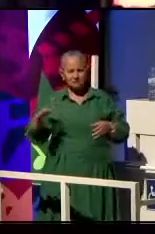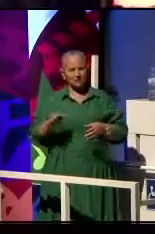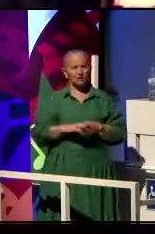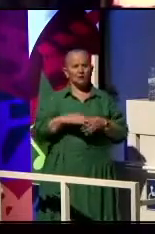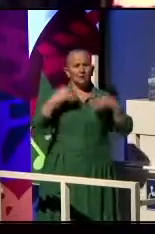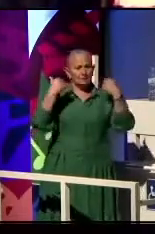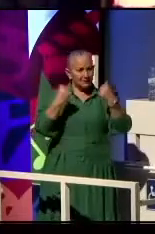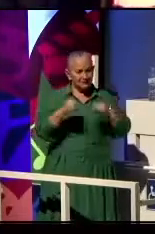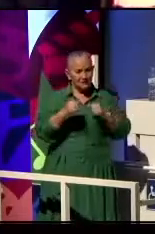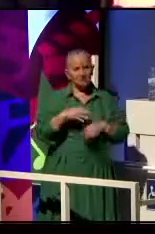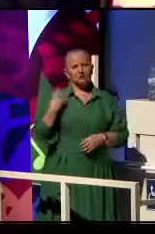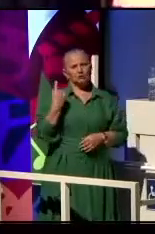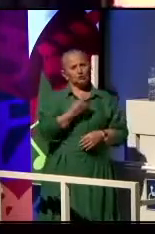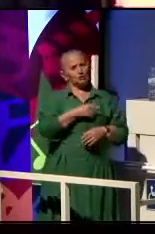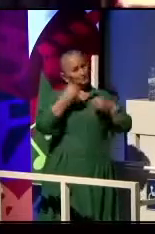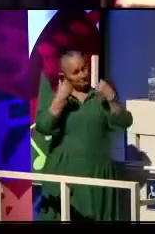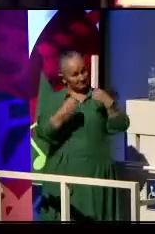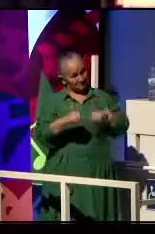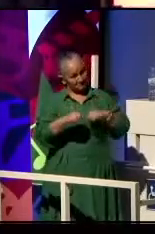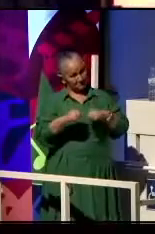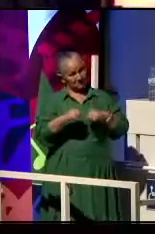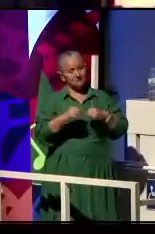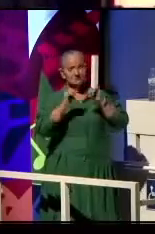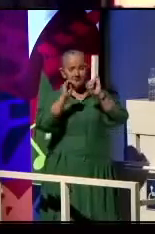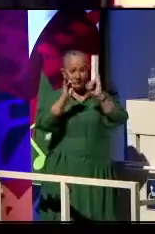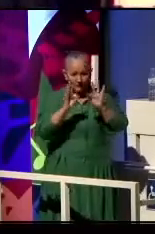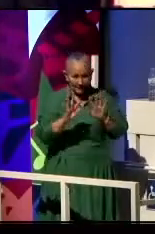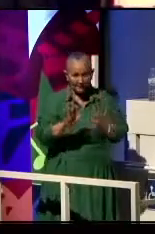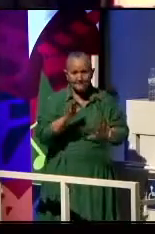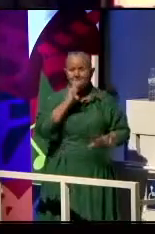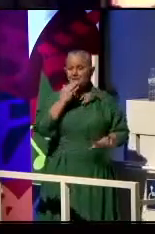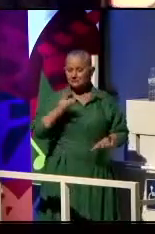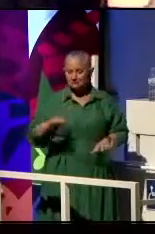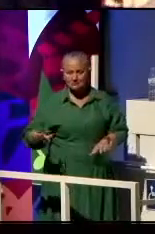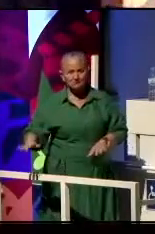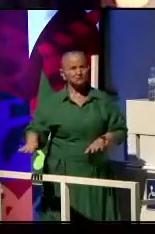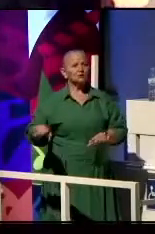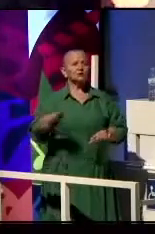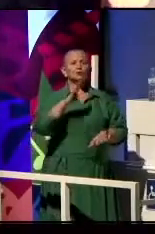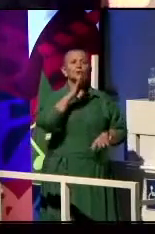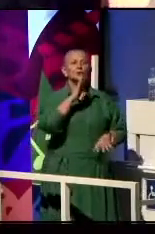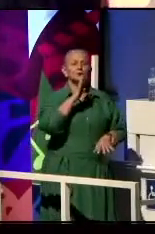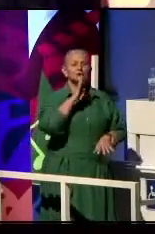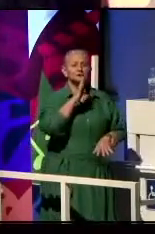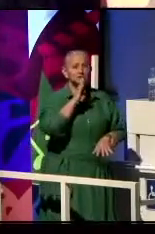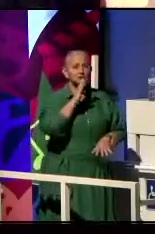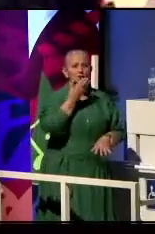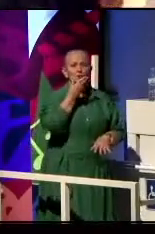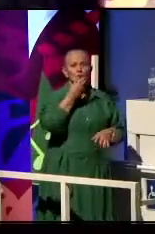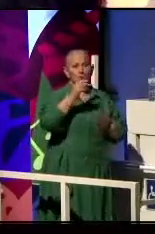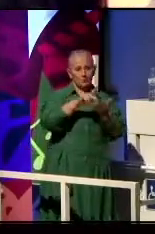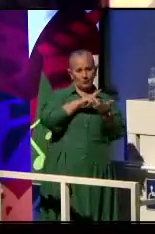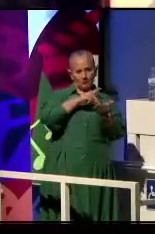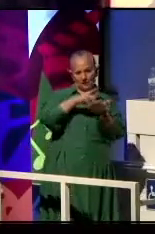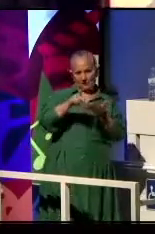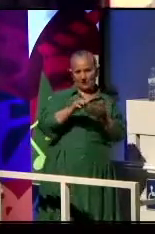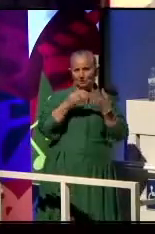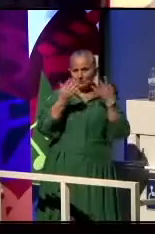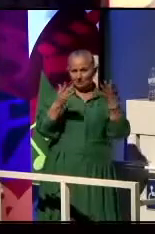tem que fomentar para que as crianças conheçam cada vez mais o Clube da Esquina, e queria te presentear com o troféu aqui